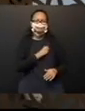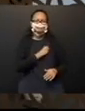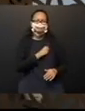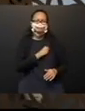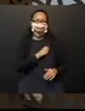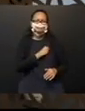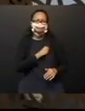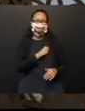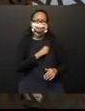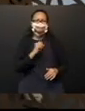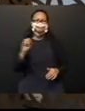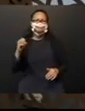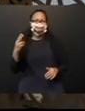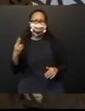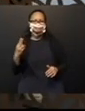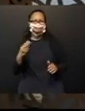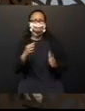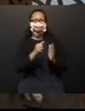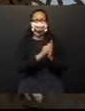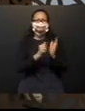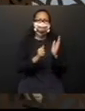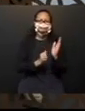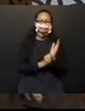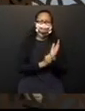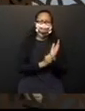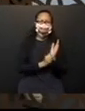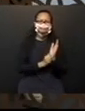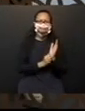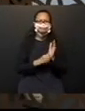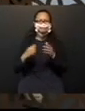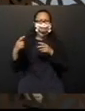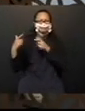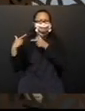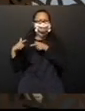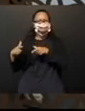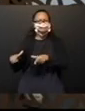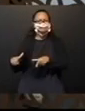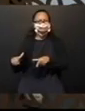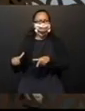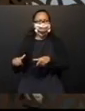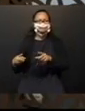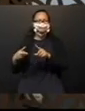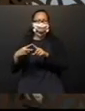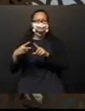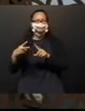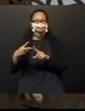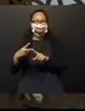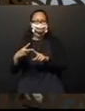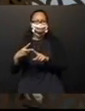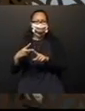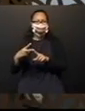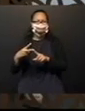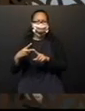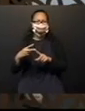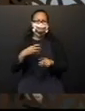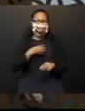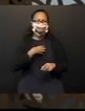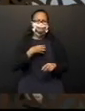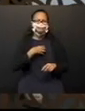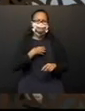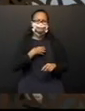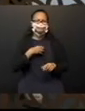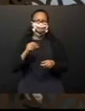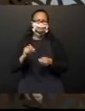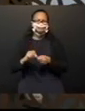Algoritmo a gente já sabe que é a conta, é o jeito de fazer. Então, nós vamos ver os dois tipos de fazer a conta, os dois jeitos, as duas maneiras de